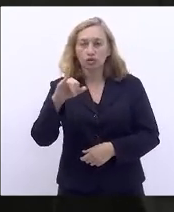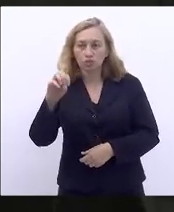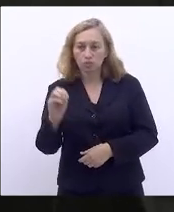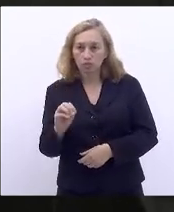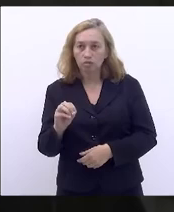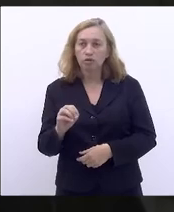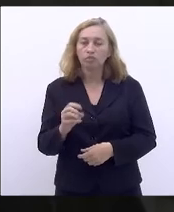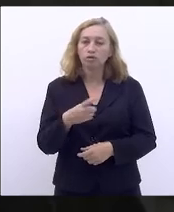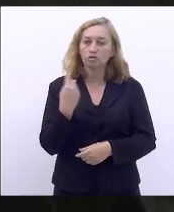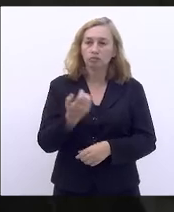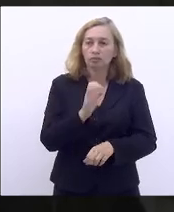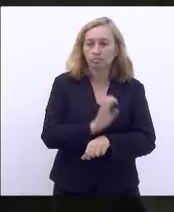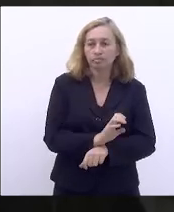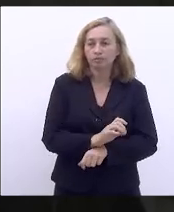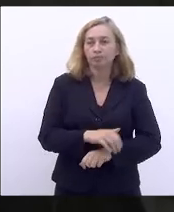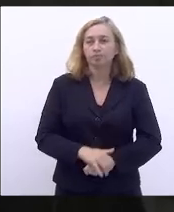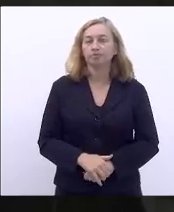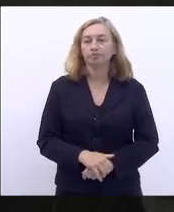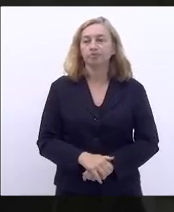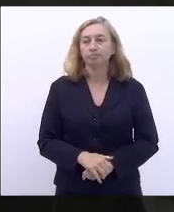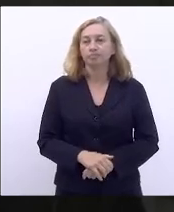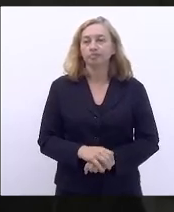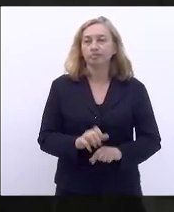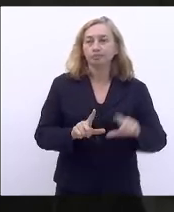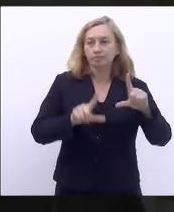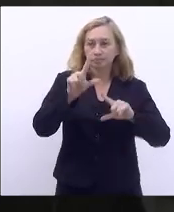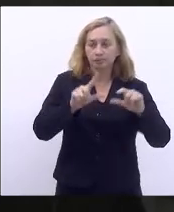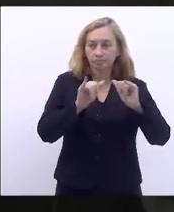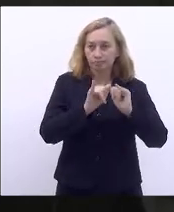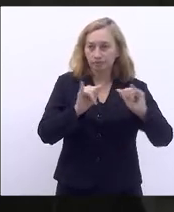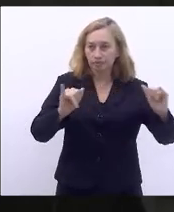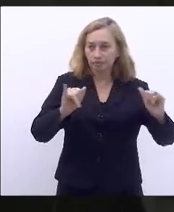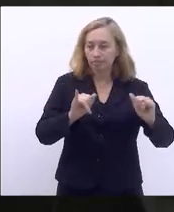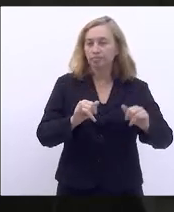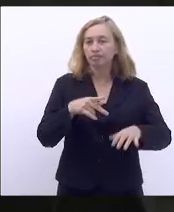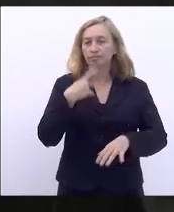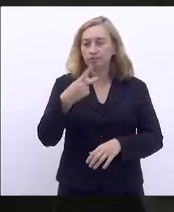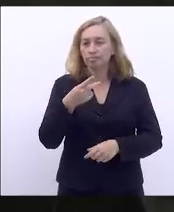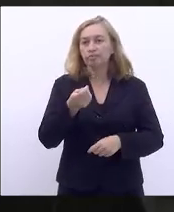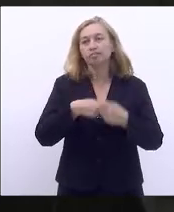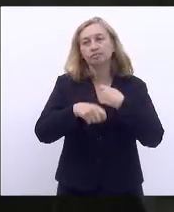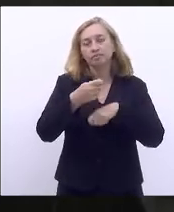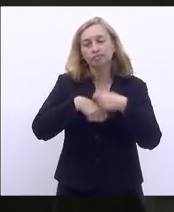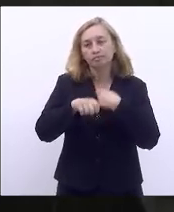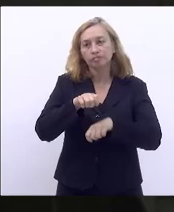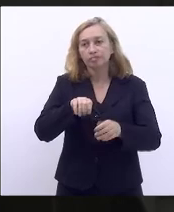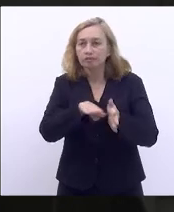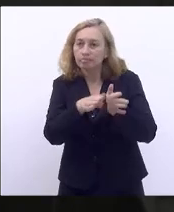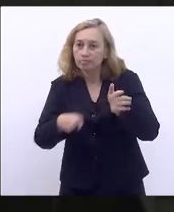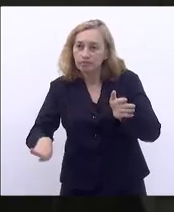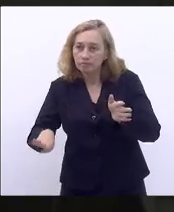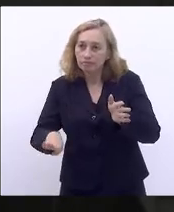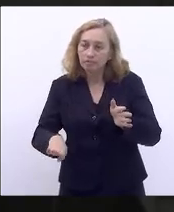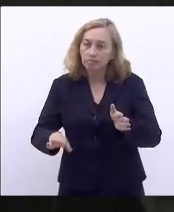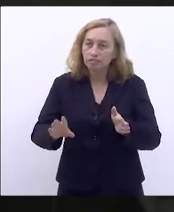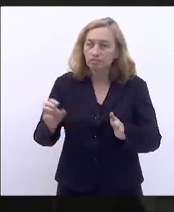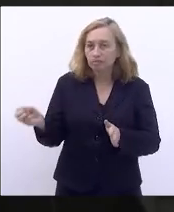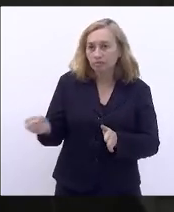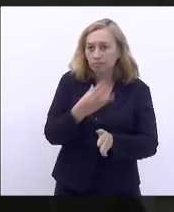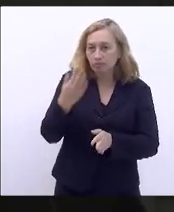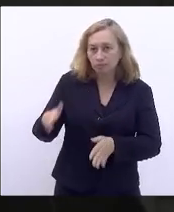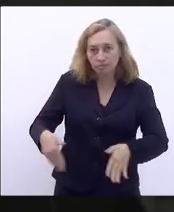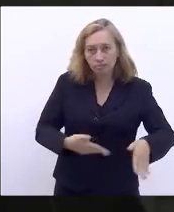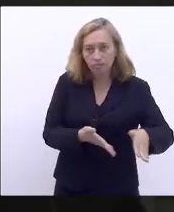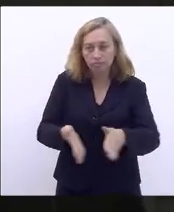E, através dessa reportagem, que fala da economia do mar como uma nova fronteira